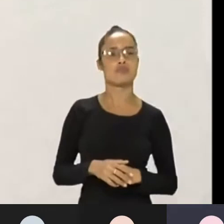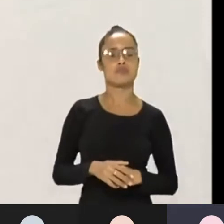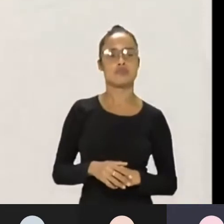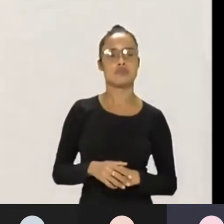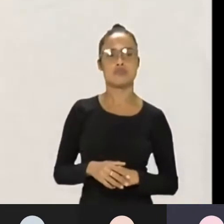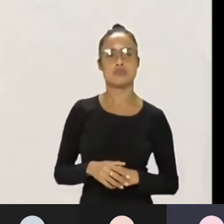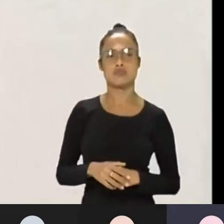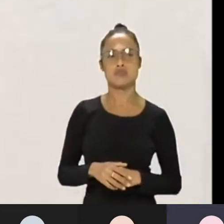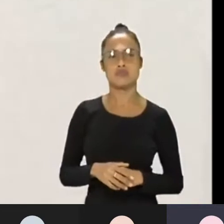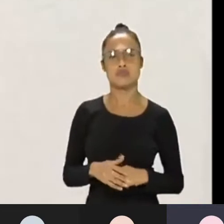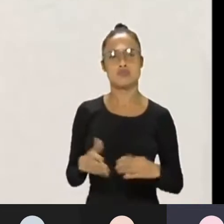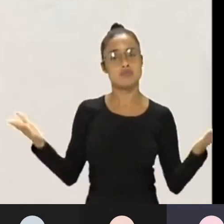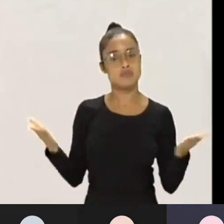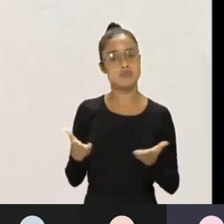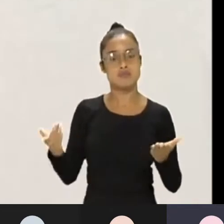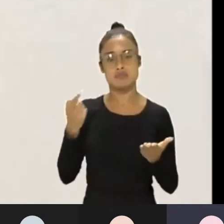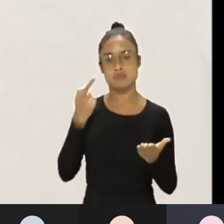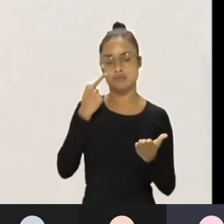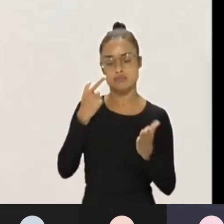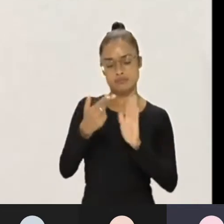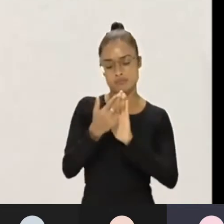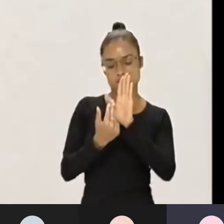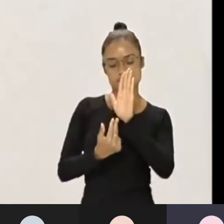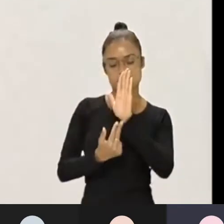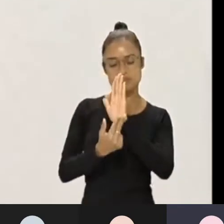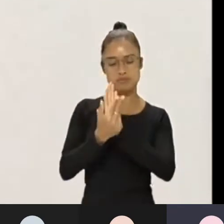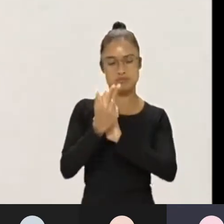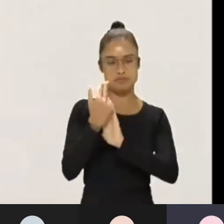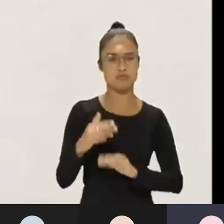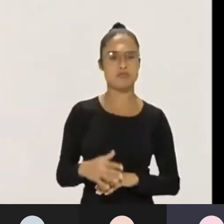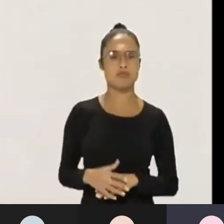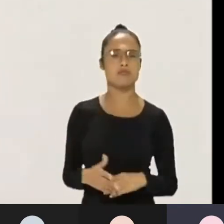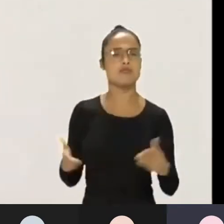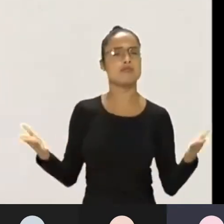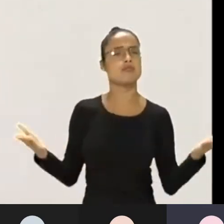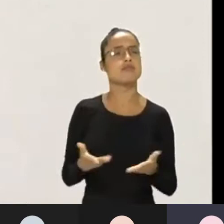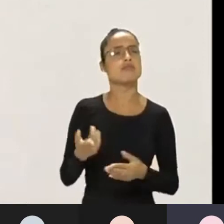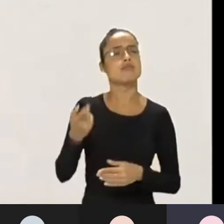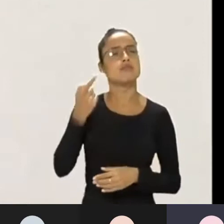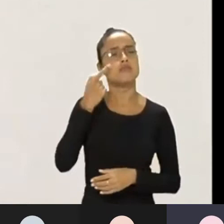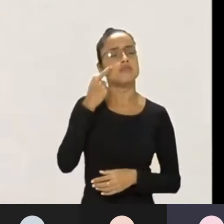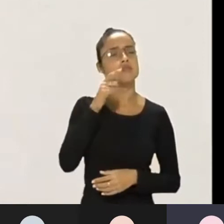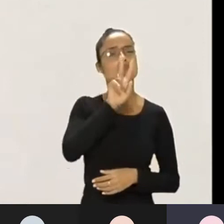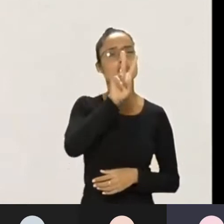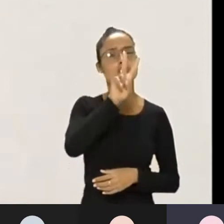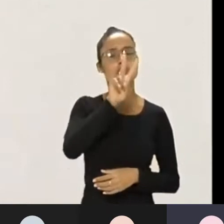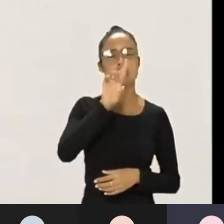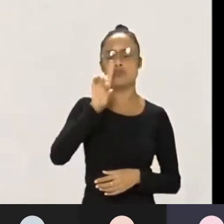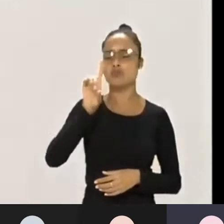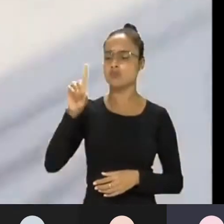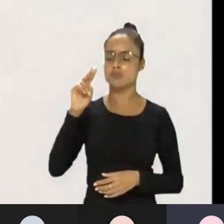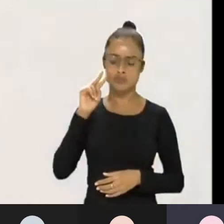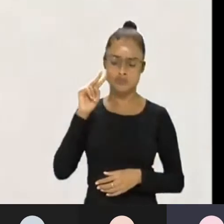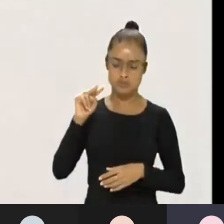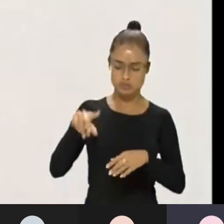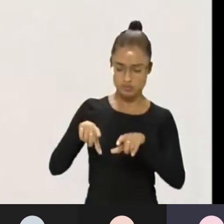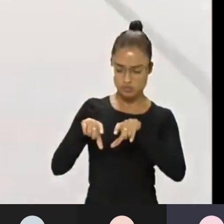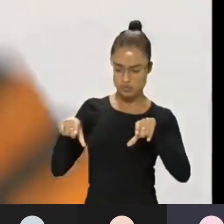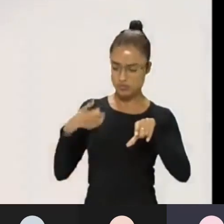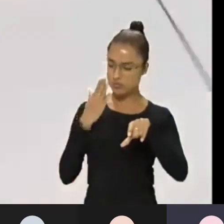definitivas, tá? É uma orientação para o desenho. Bom, nós vamos fazer o 2D só das vistas